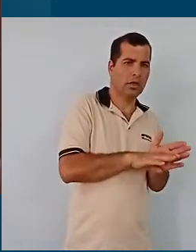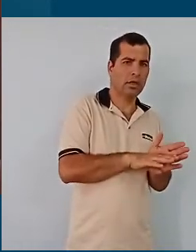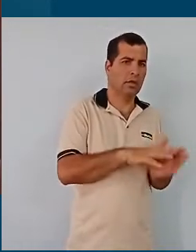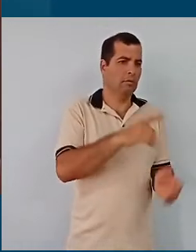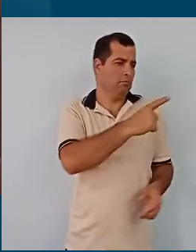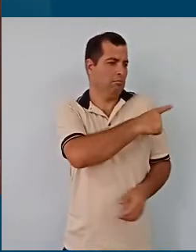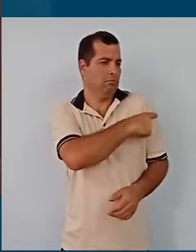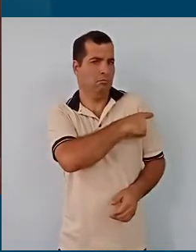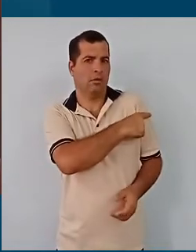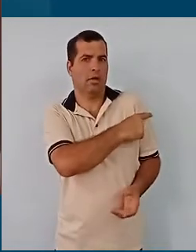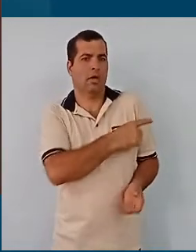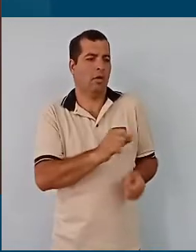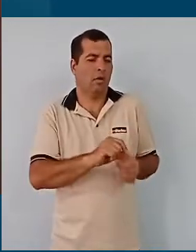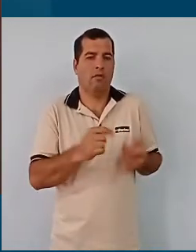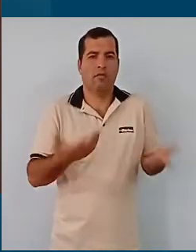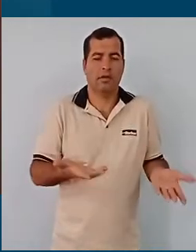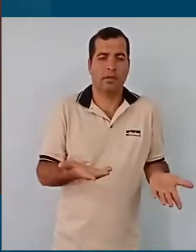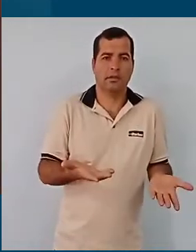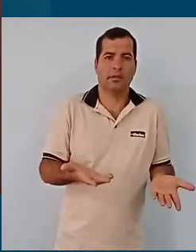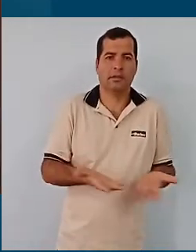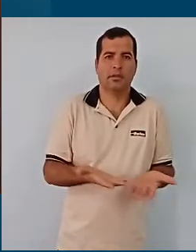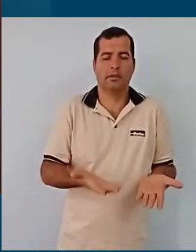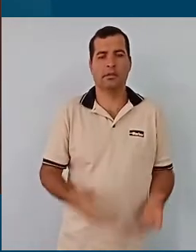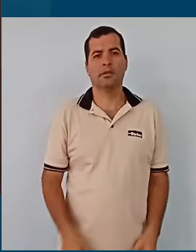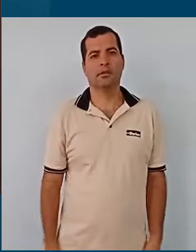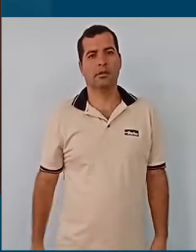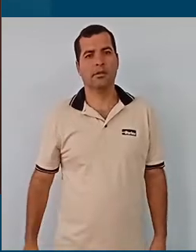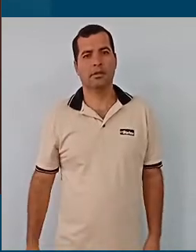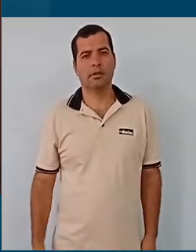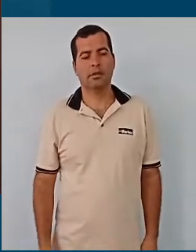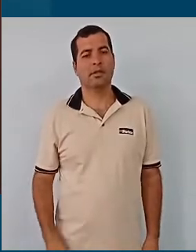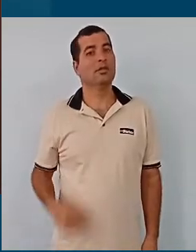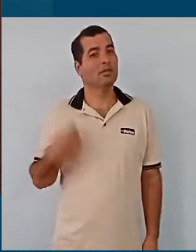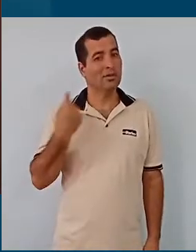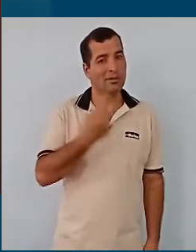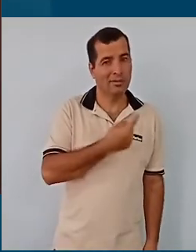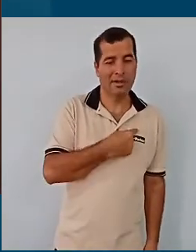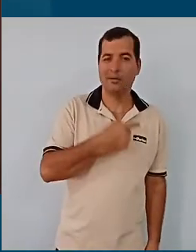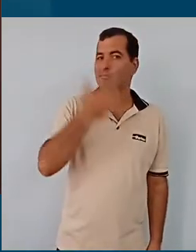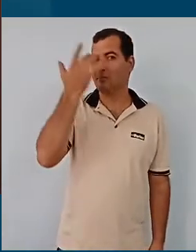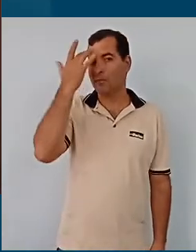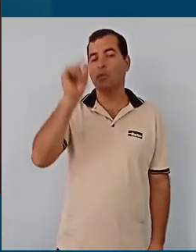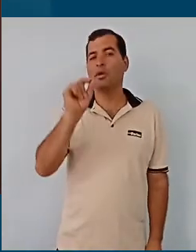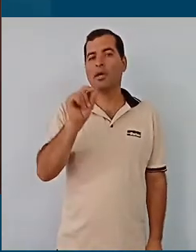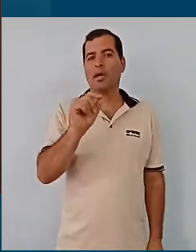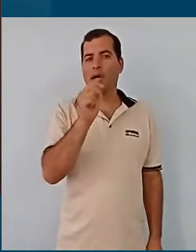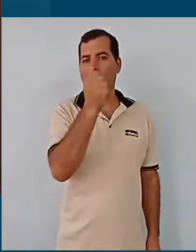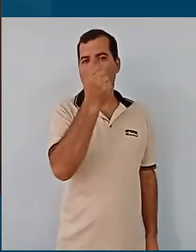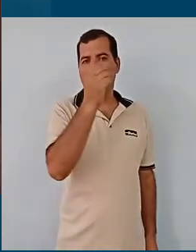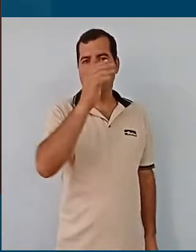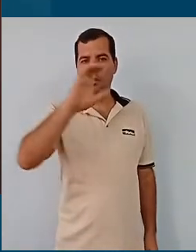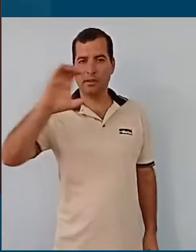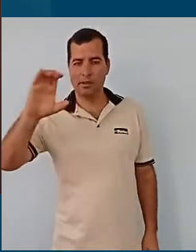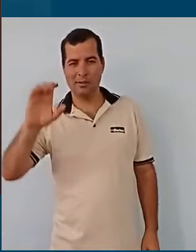fundamental? E olha, não é sabendo o abecedário, não